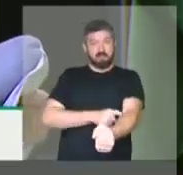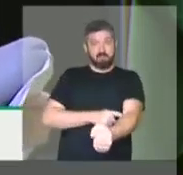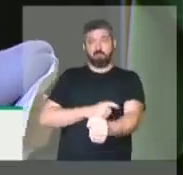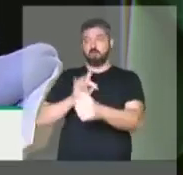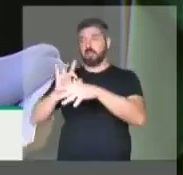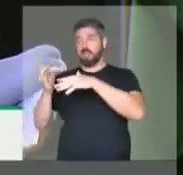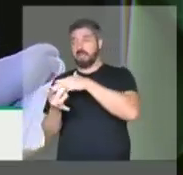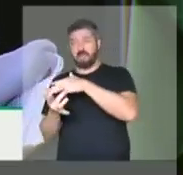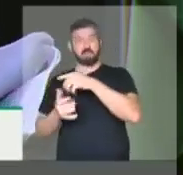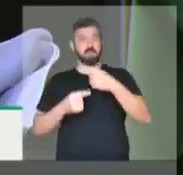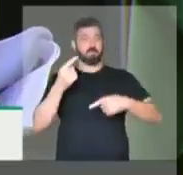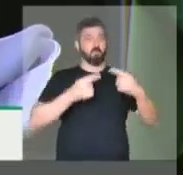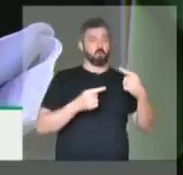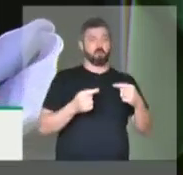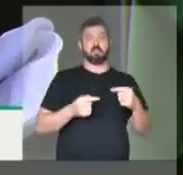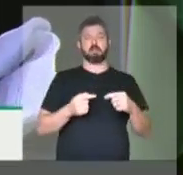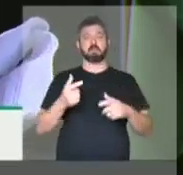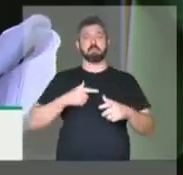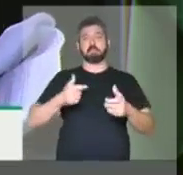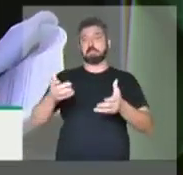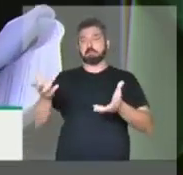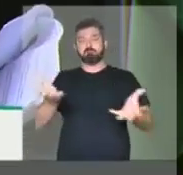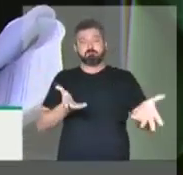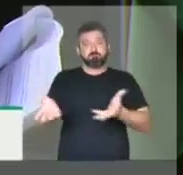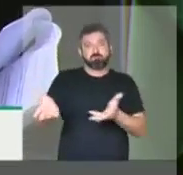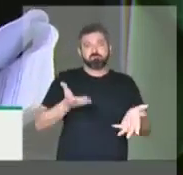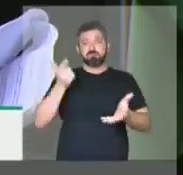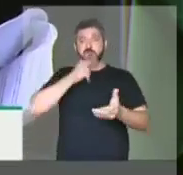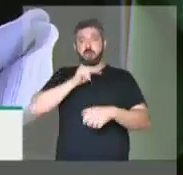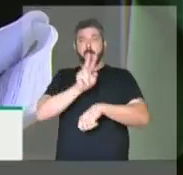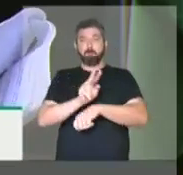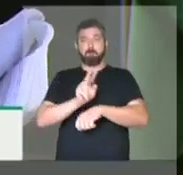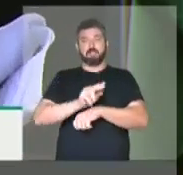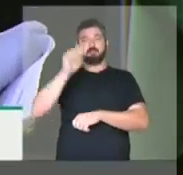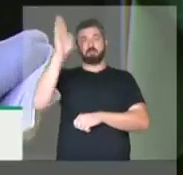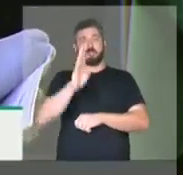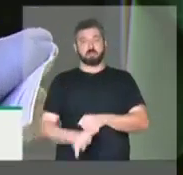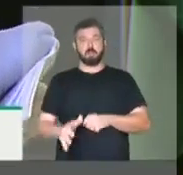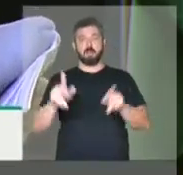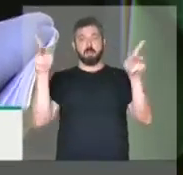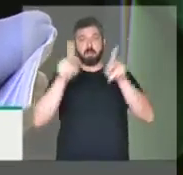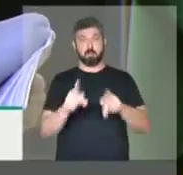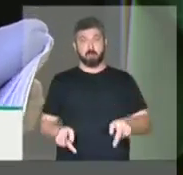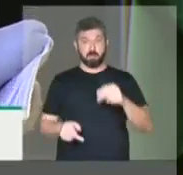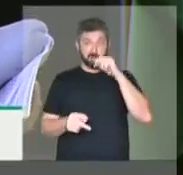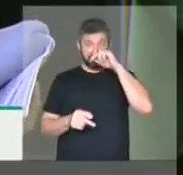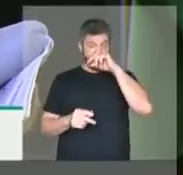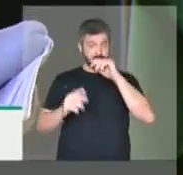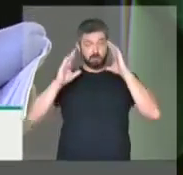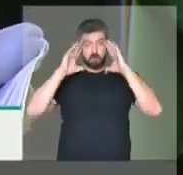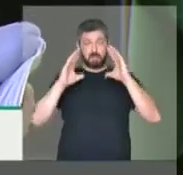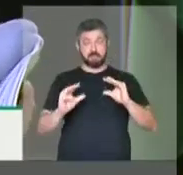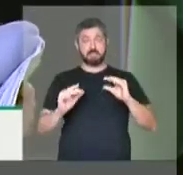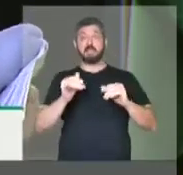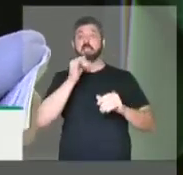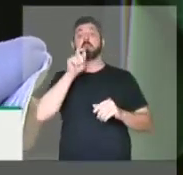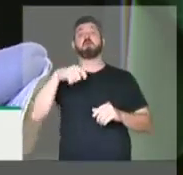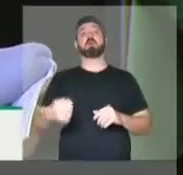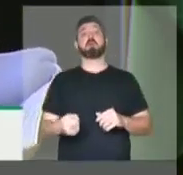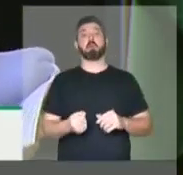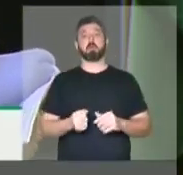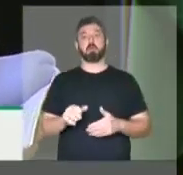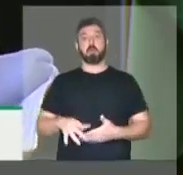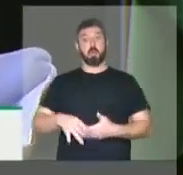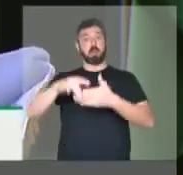das instâncias políticas para a salvaguarda da paz nacional. Para tanto, o exemplo de temperança deve partir daqueles